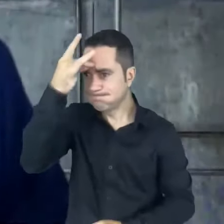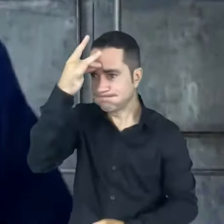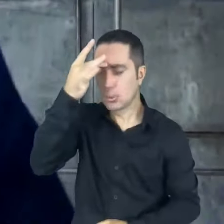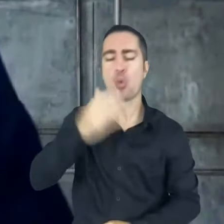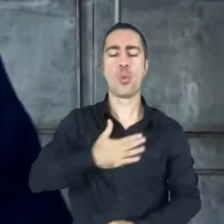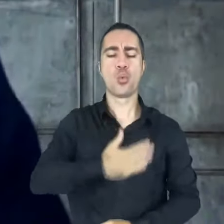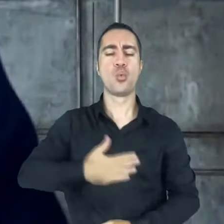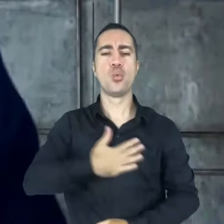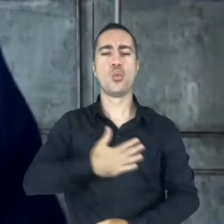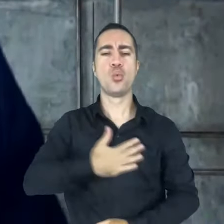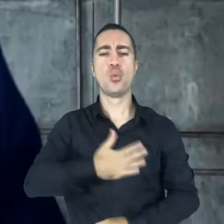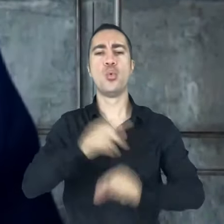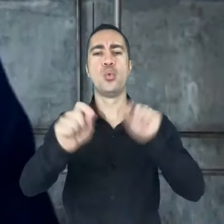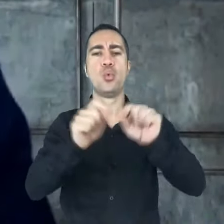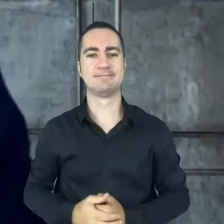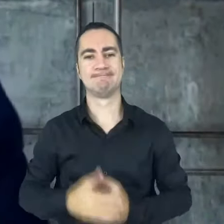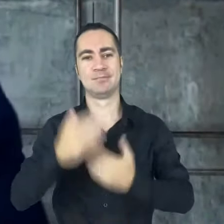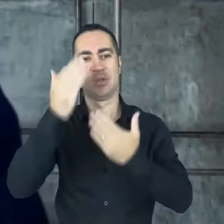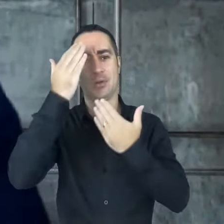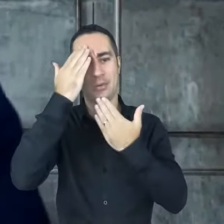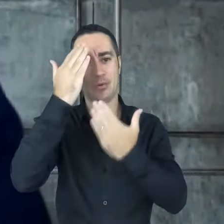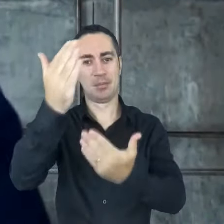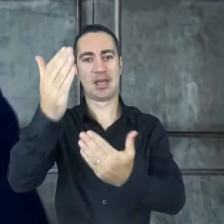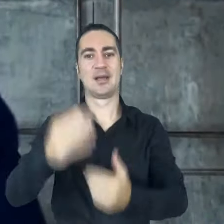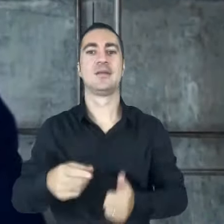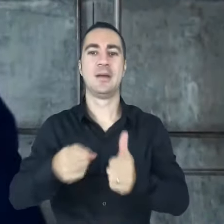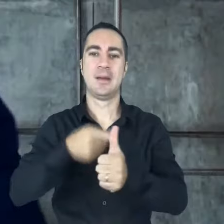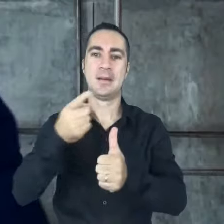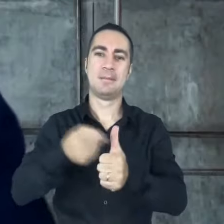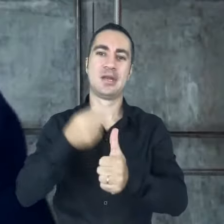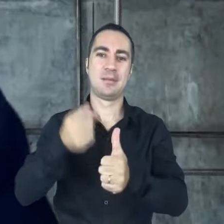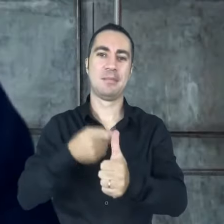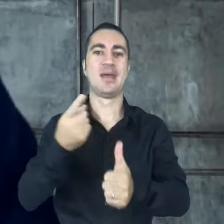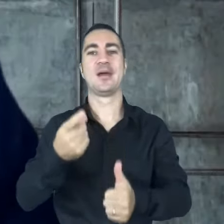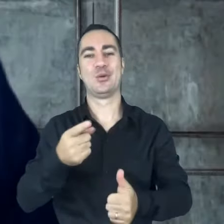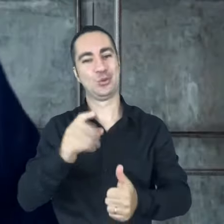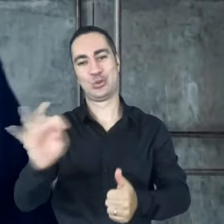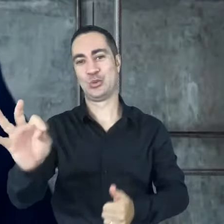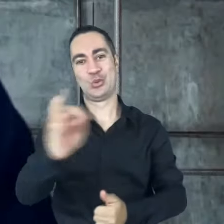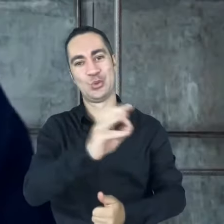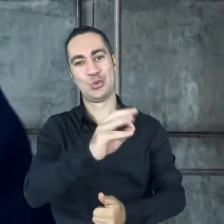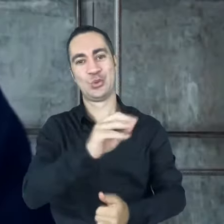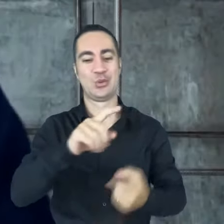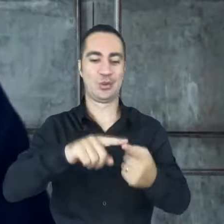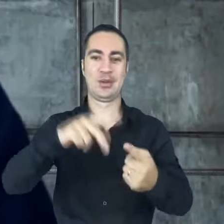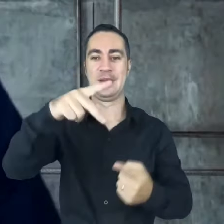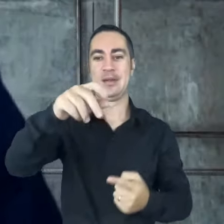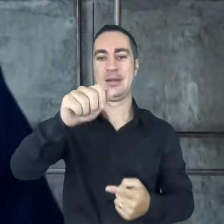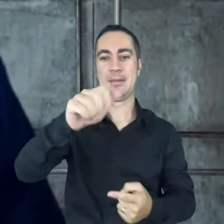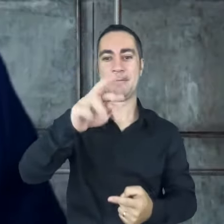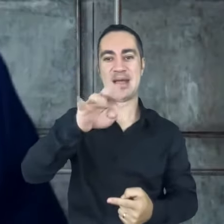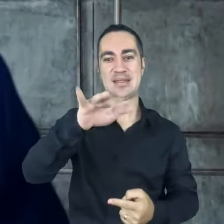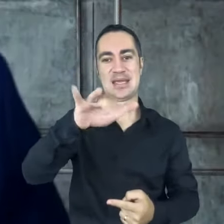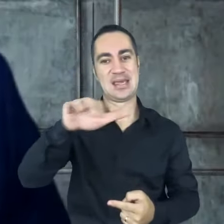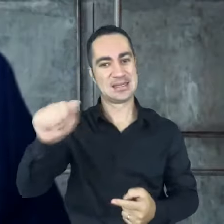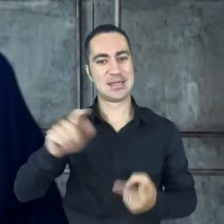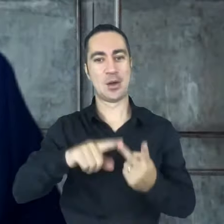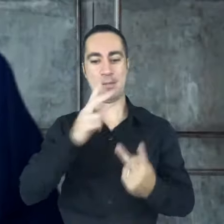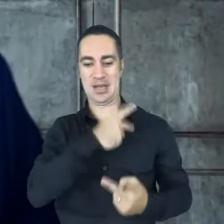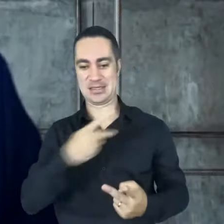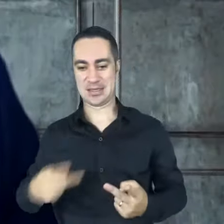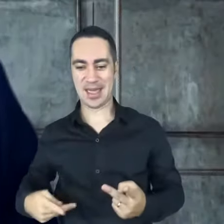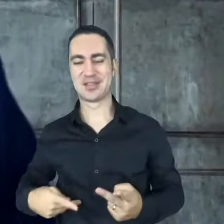Obrigado, Juliana. Primeiro, né, cumprimentar Patrícia, Christopher, todos os amigos e amigas que estão aí. Fiquei chateado de não poder